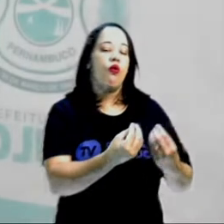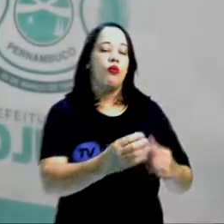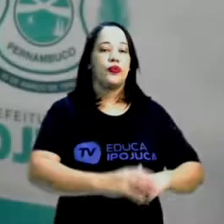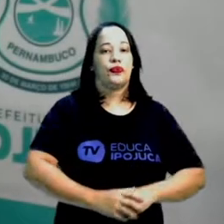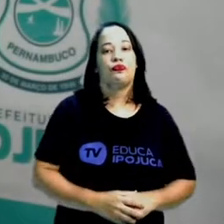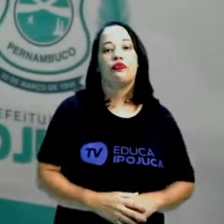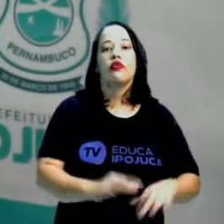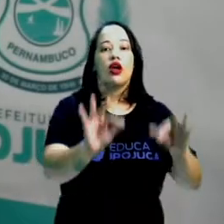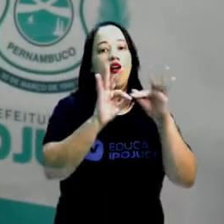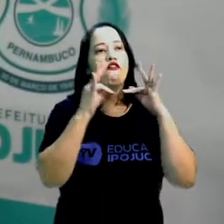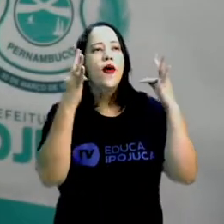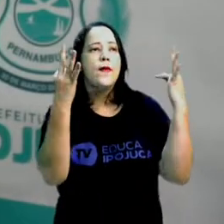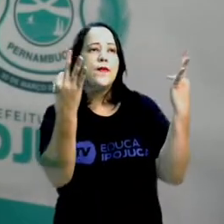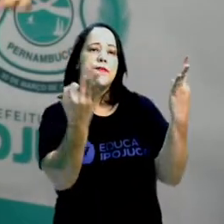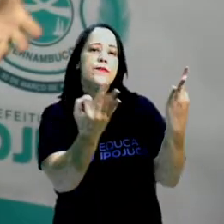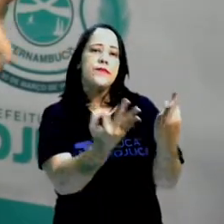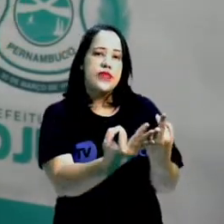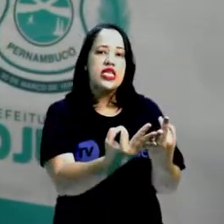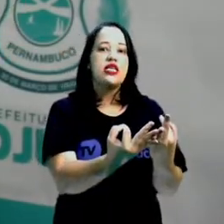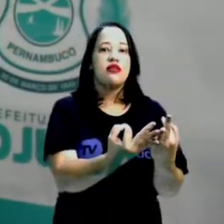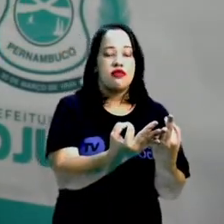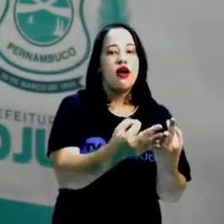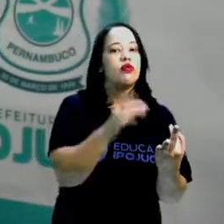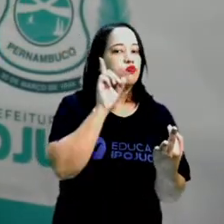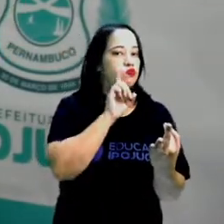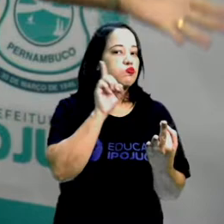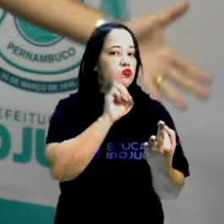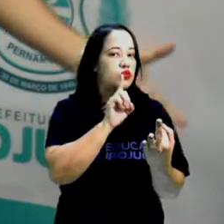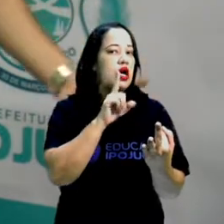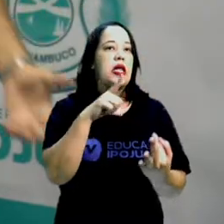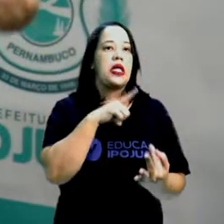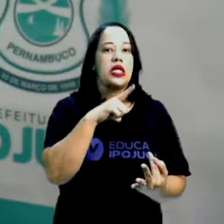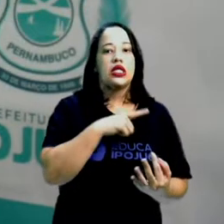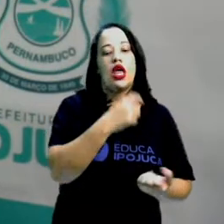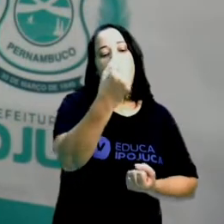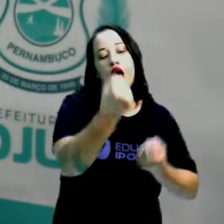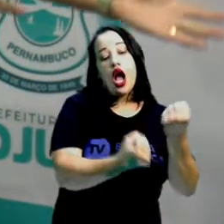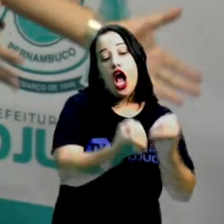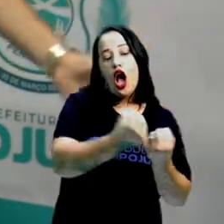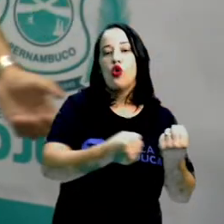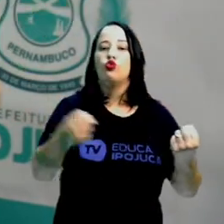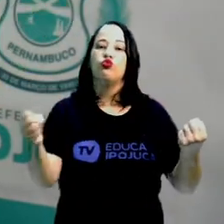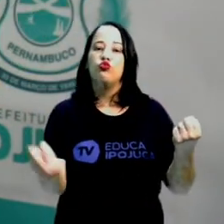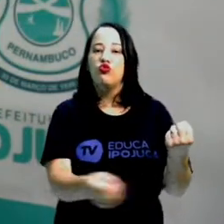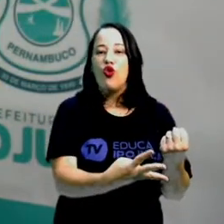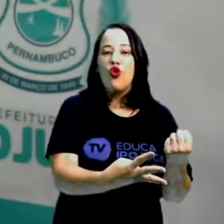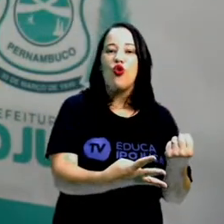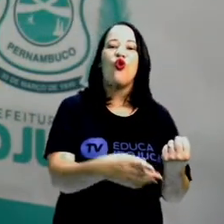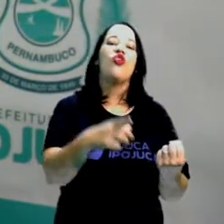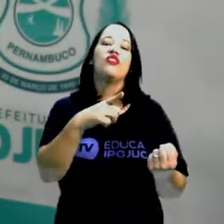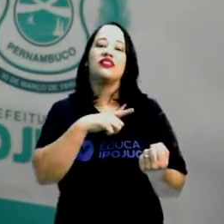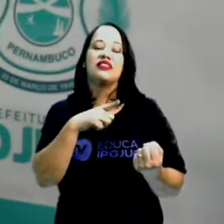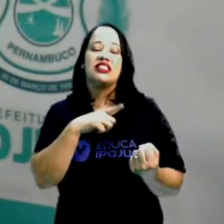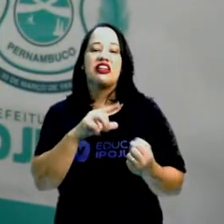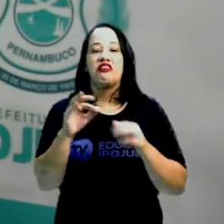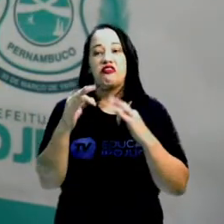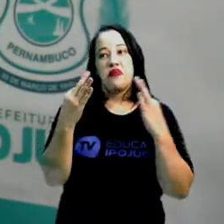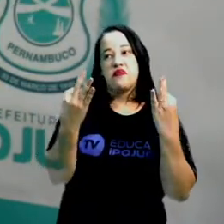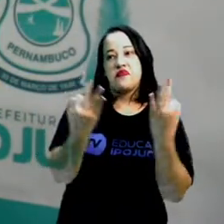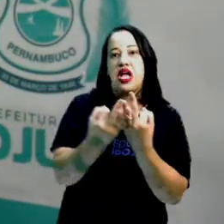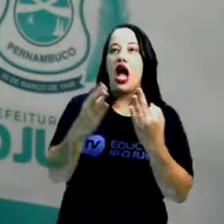era a família toda a família americana devia ter o seu carro que era carro novo toda a família americana